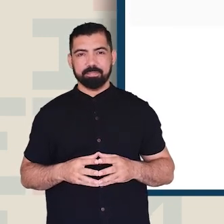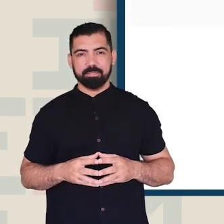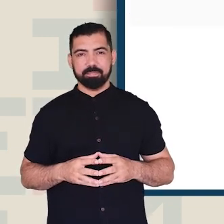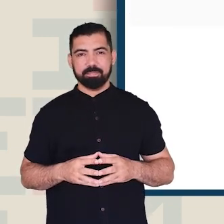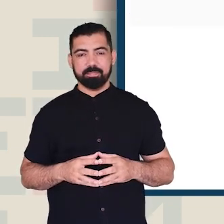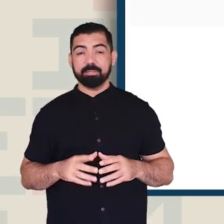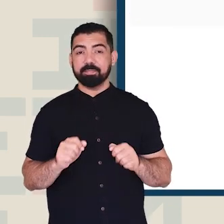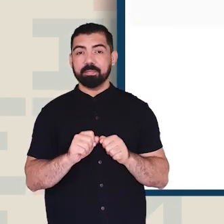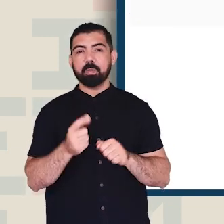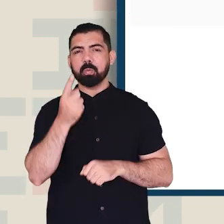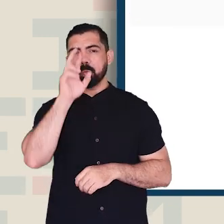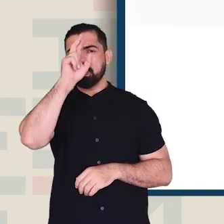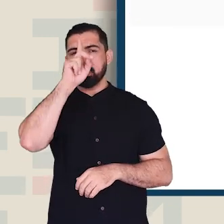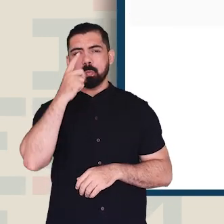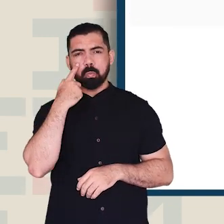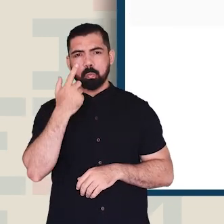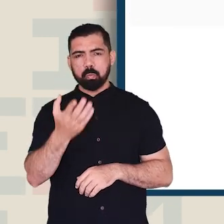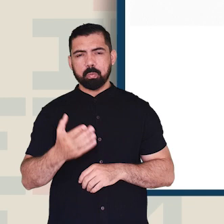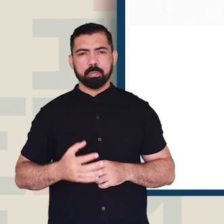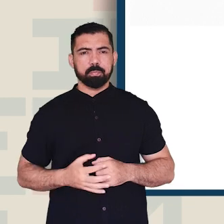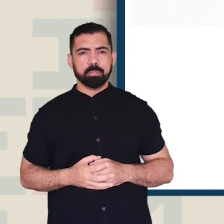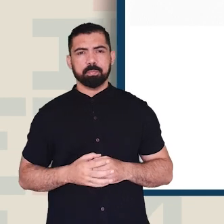Fazendo mais rápido aqui.